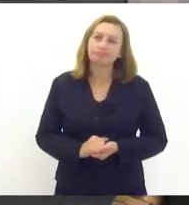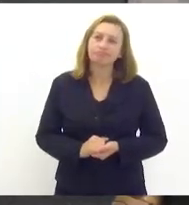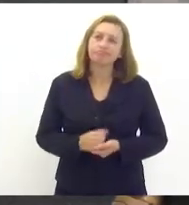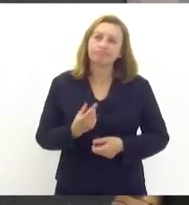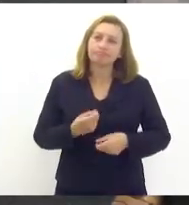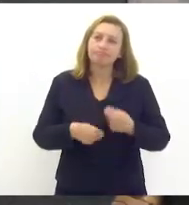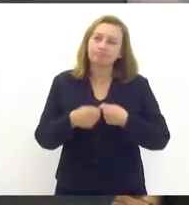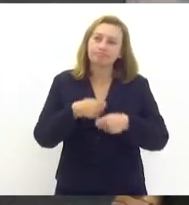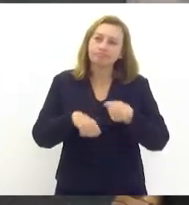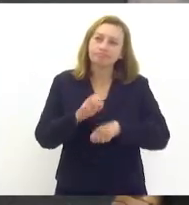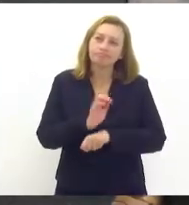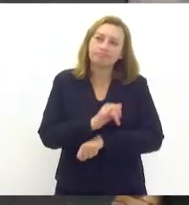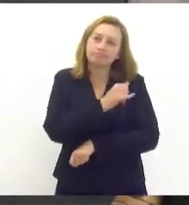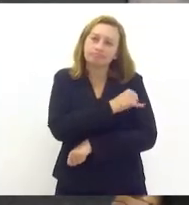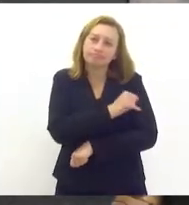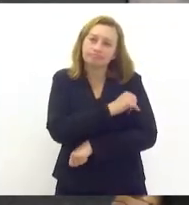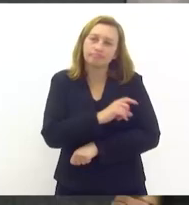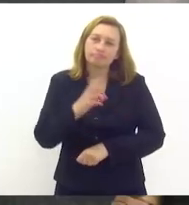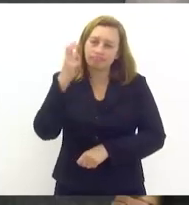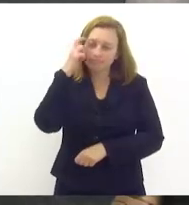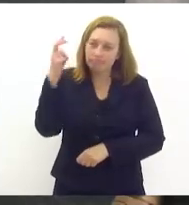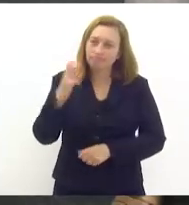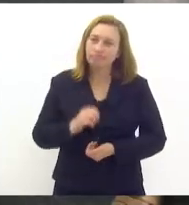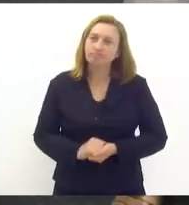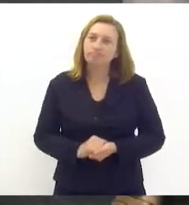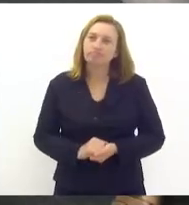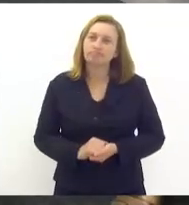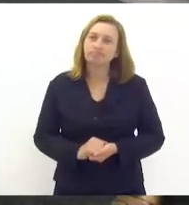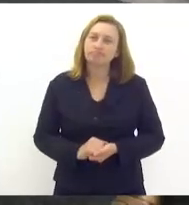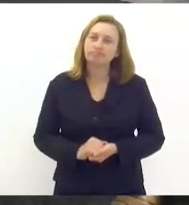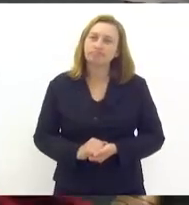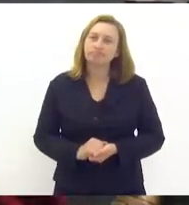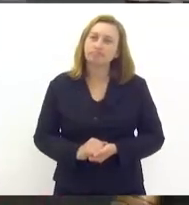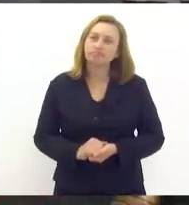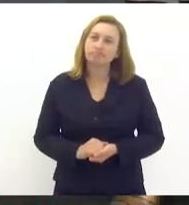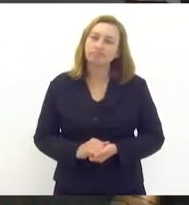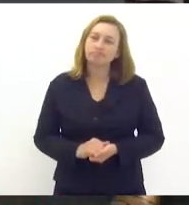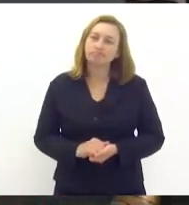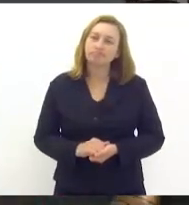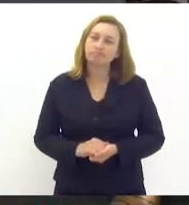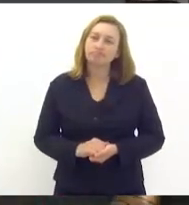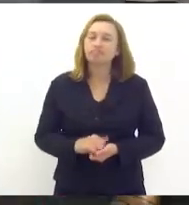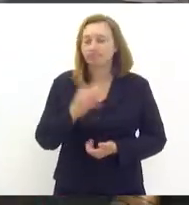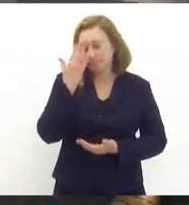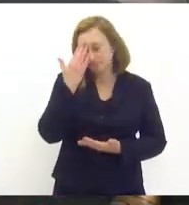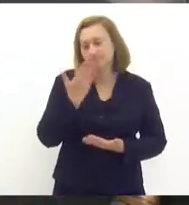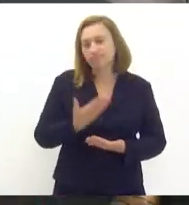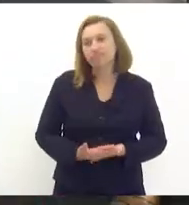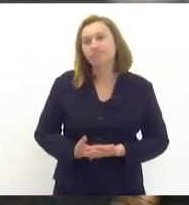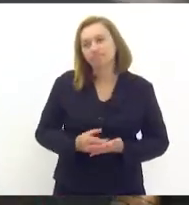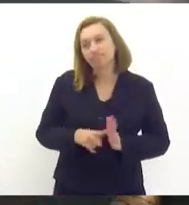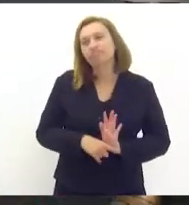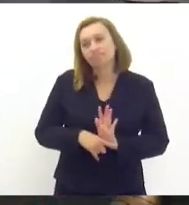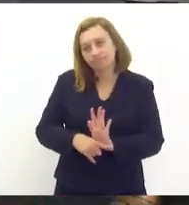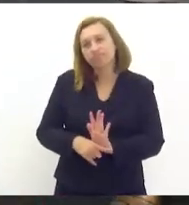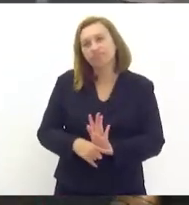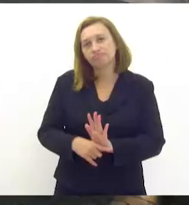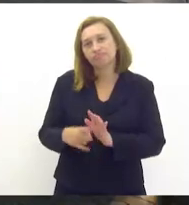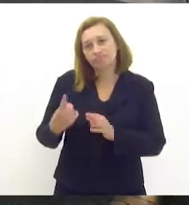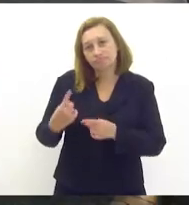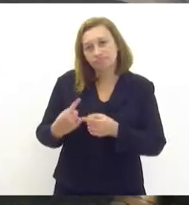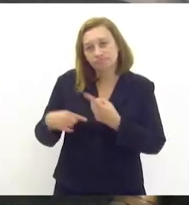a economia do Estado do Rio de Janeiro para nossa Cultura a gente acredito que com isso vai ajudar a alavancar